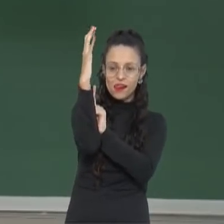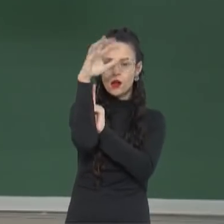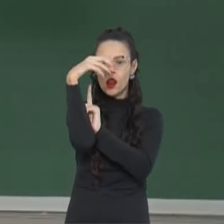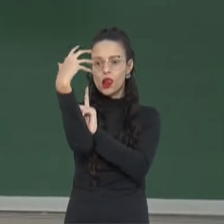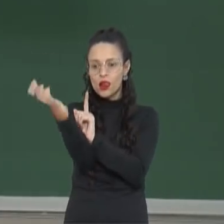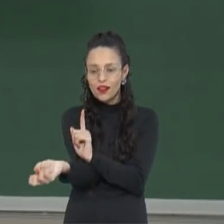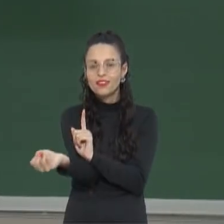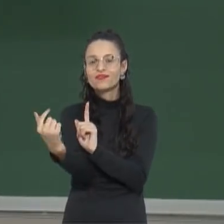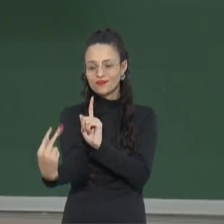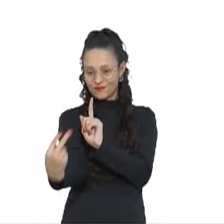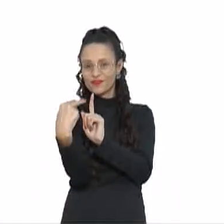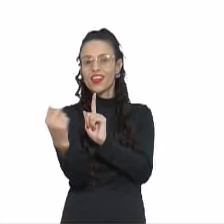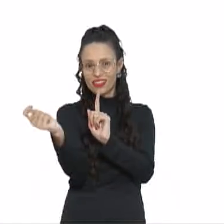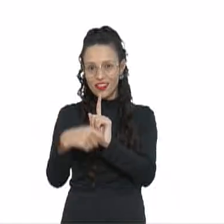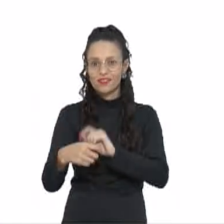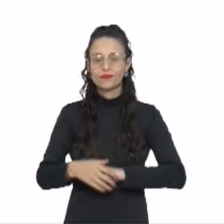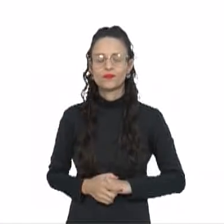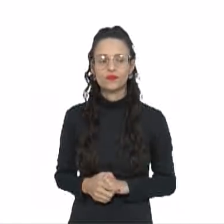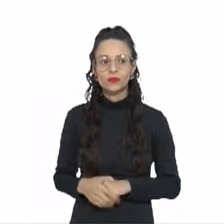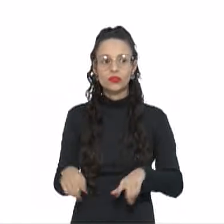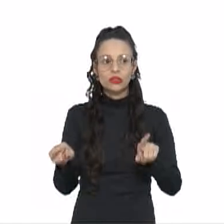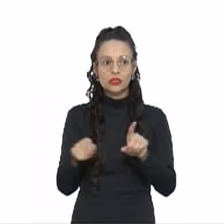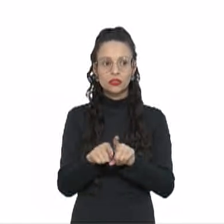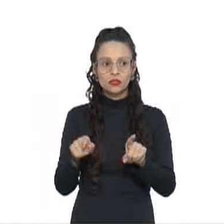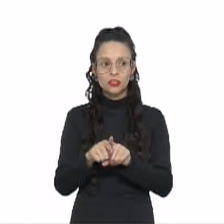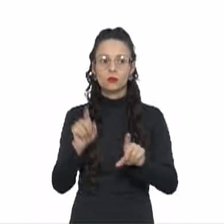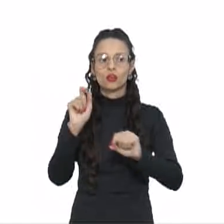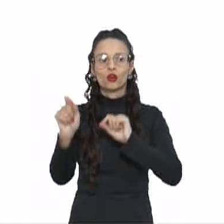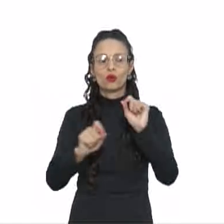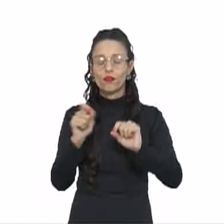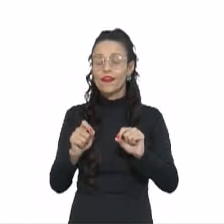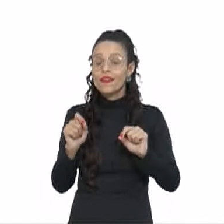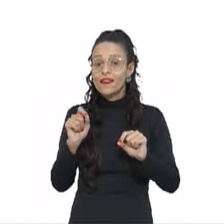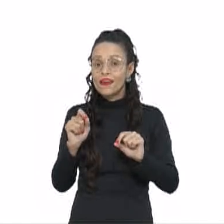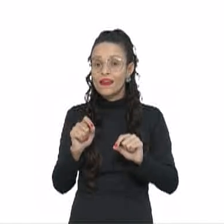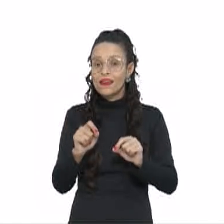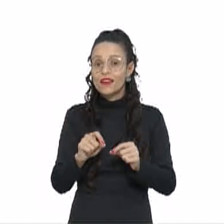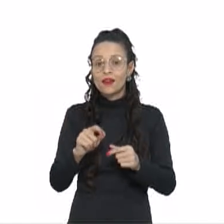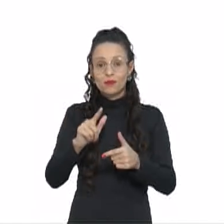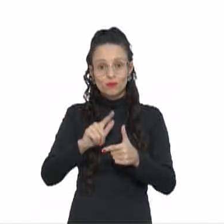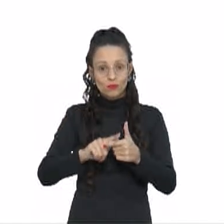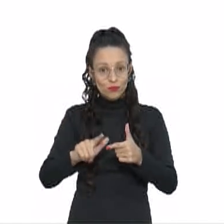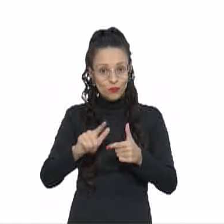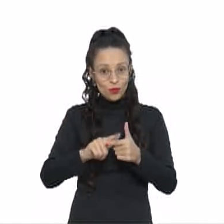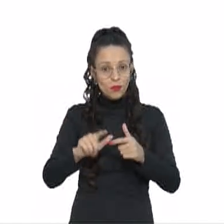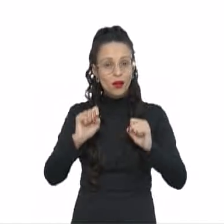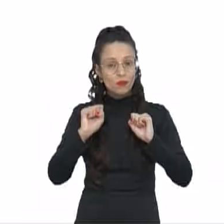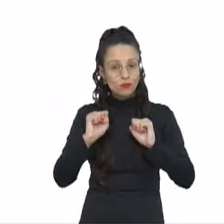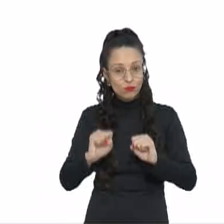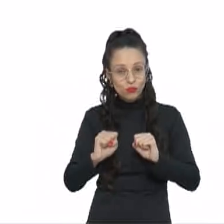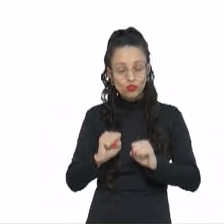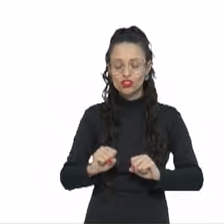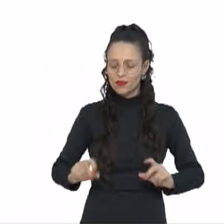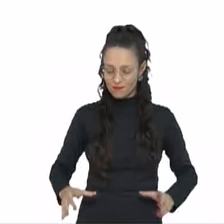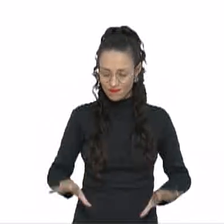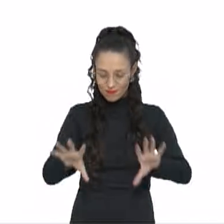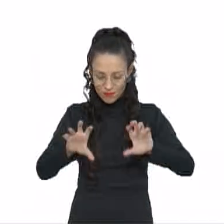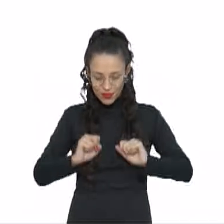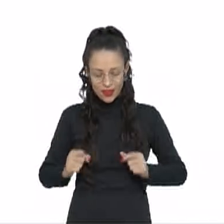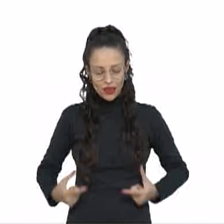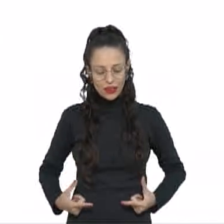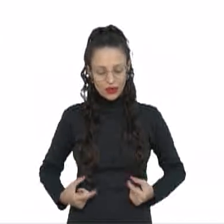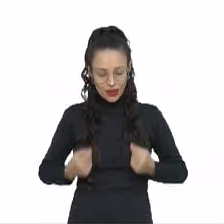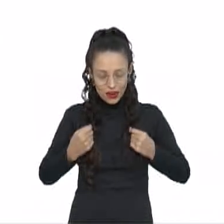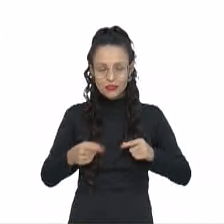por cima. Só que o problema, provocava malformação congênita, câncer e